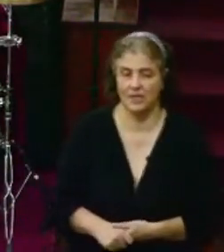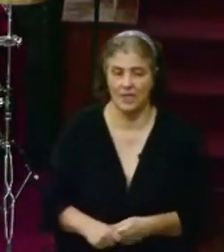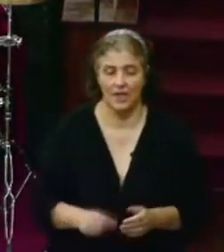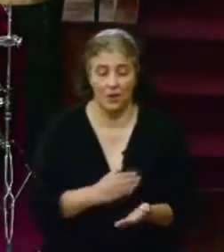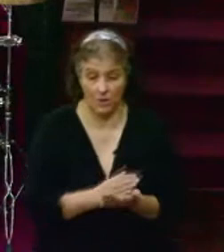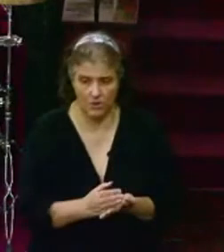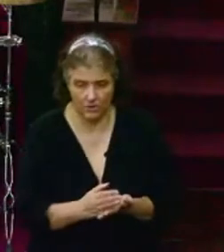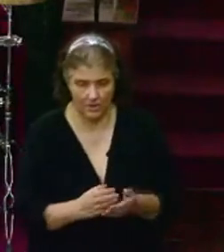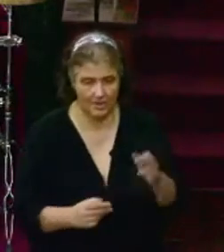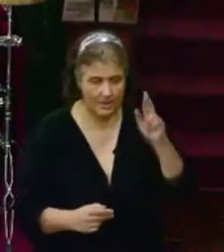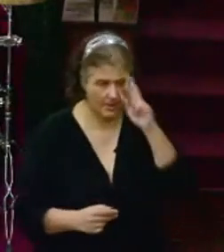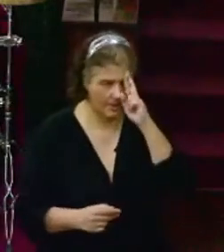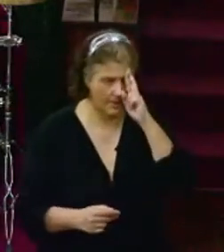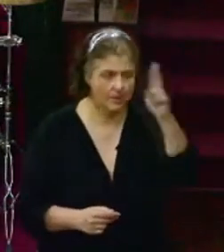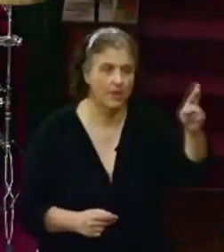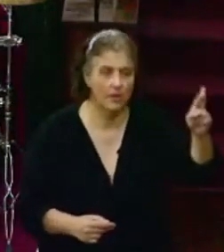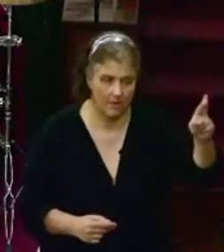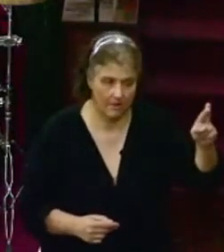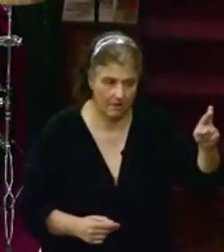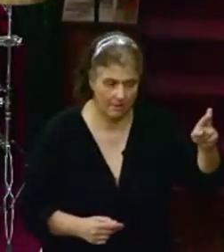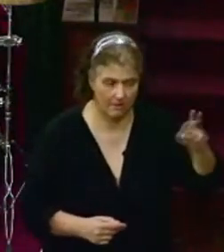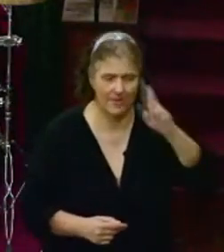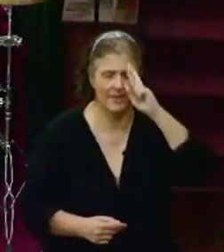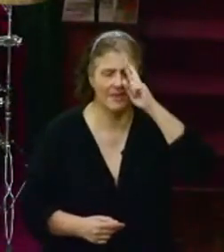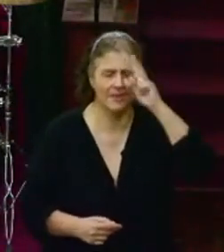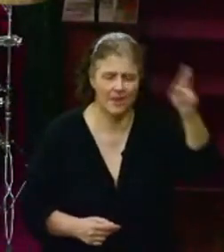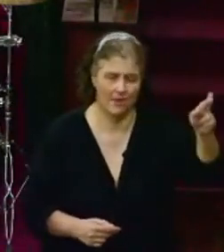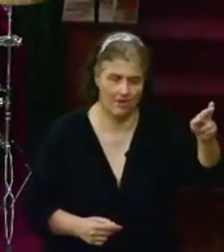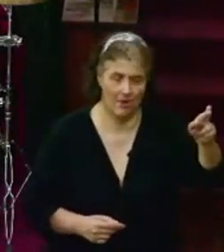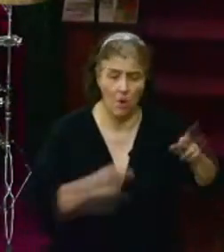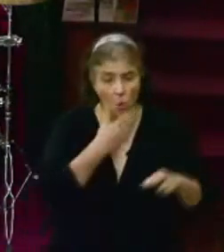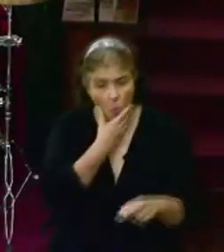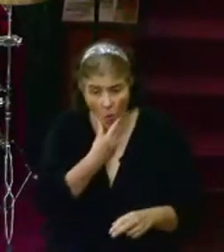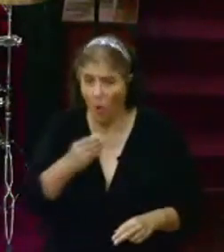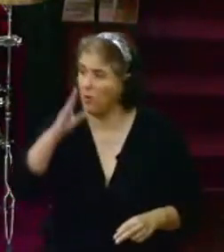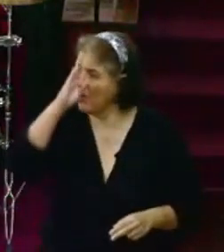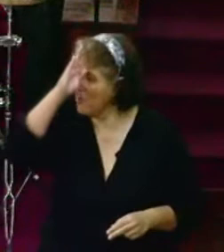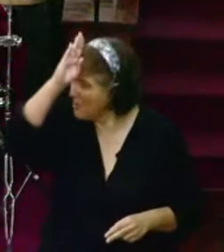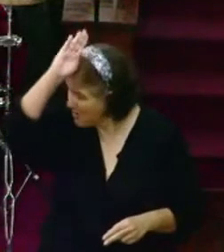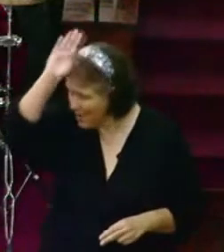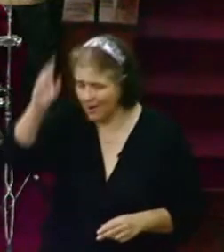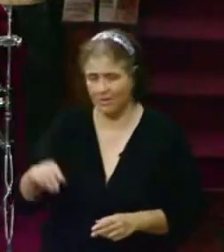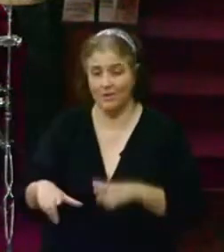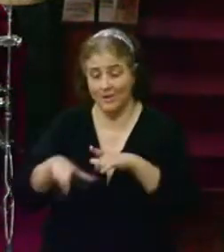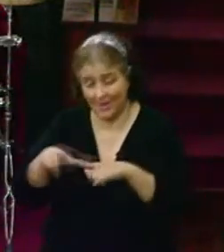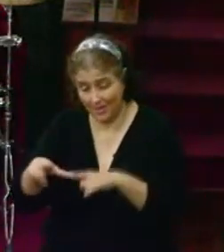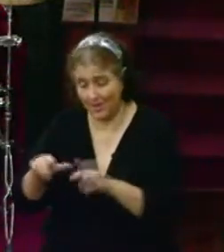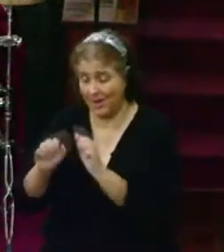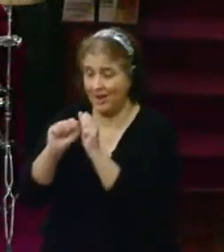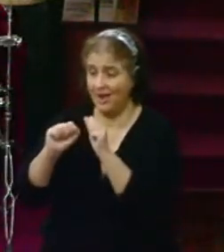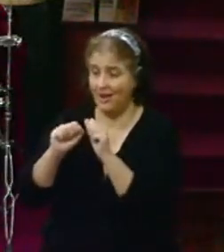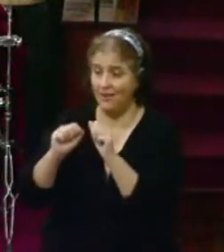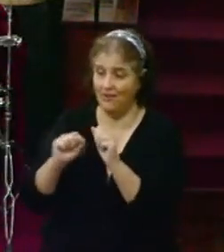Um centurião, funcionário do império, que certamente em muitas ocasiões oficiais deveria